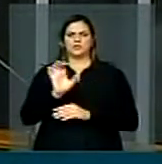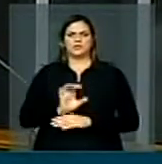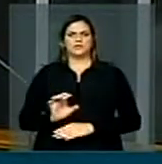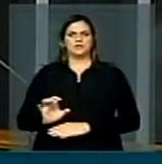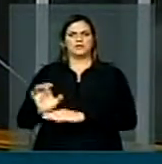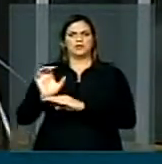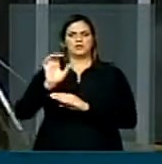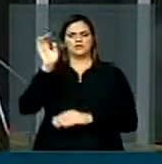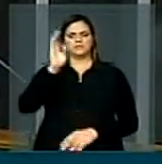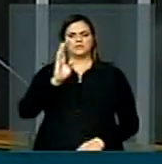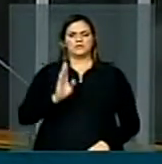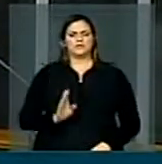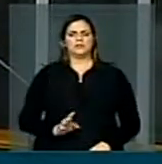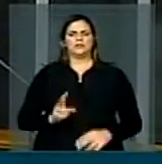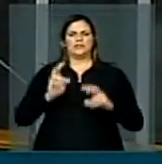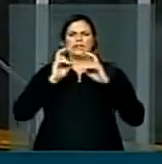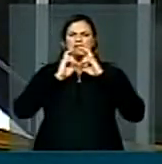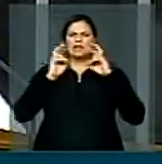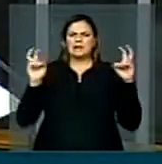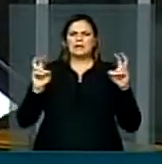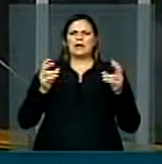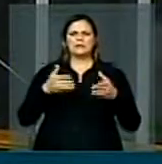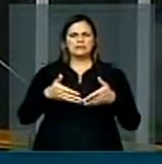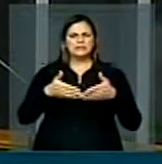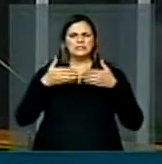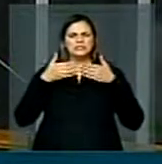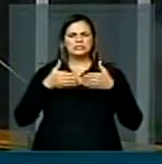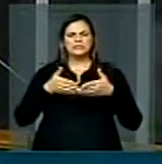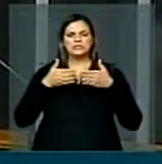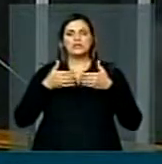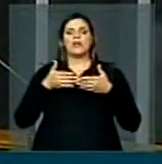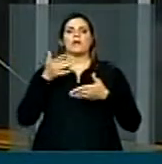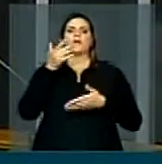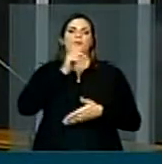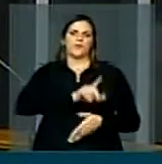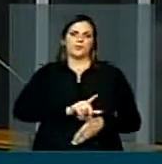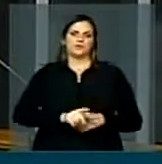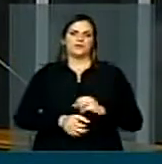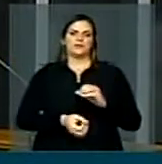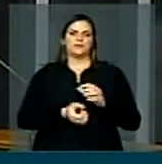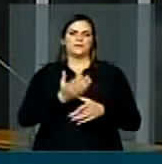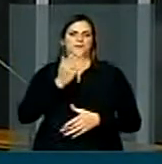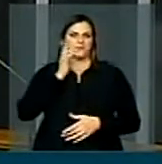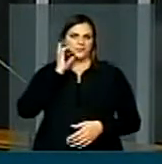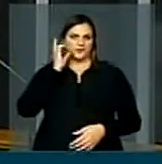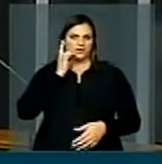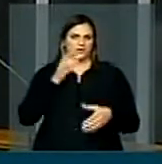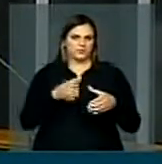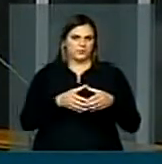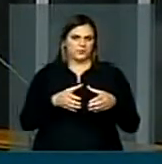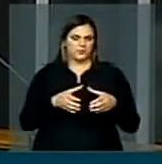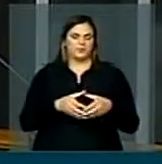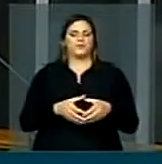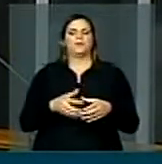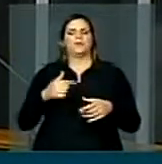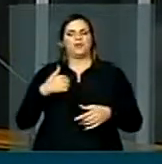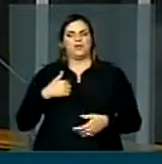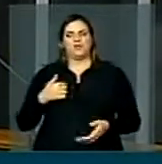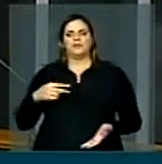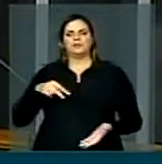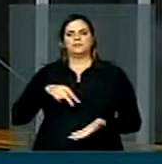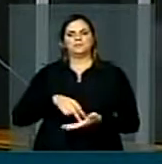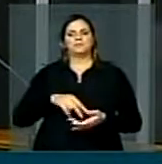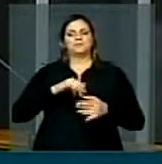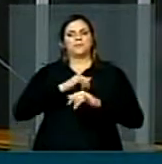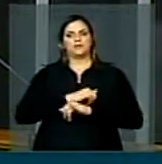brasileiros, clamaram por esta frente parlamentar, e eu quero aqui, nessa tribuna, dizer ao Brasil e